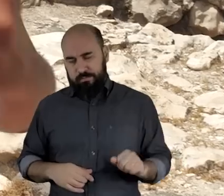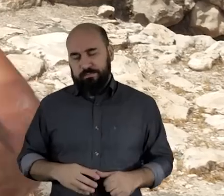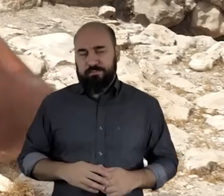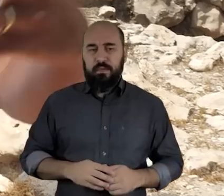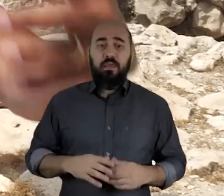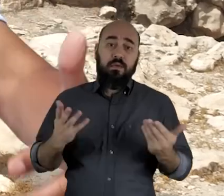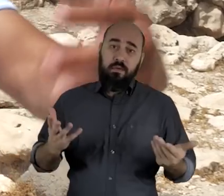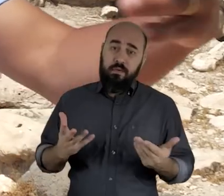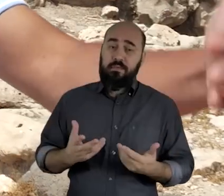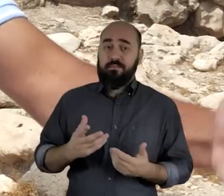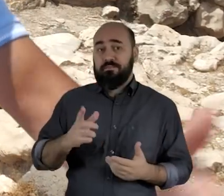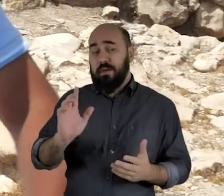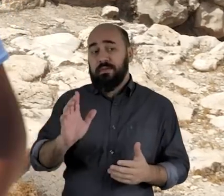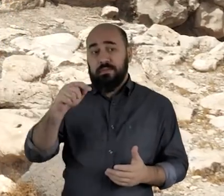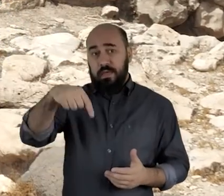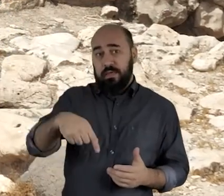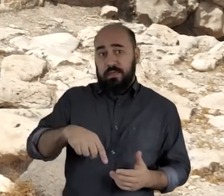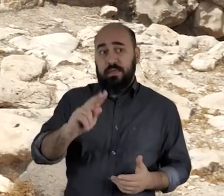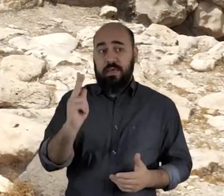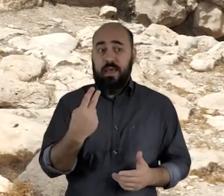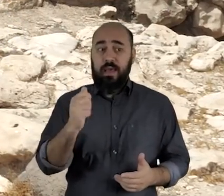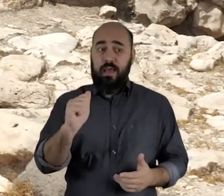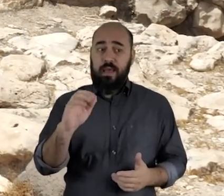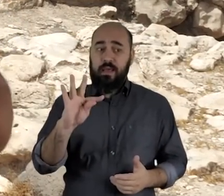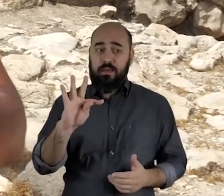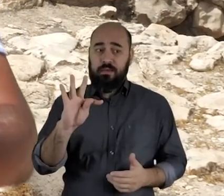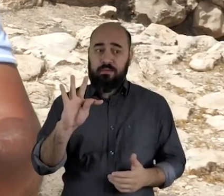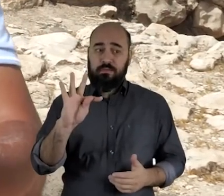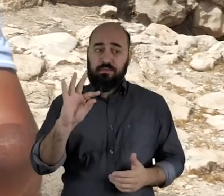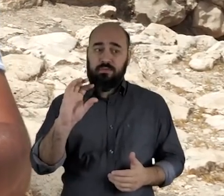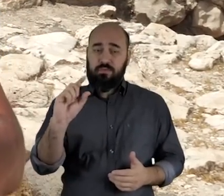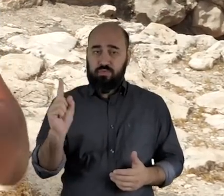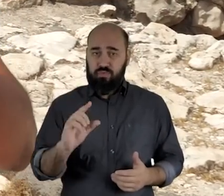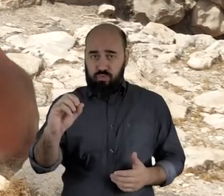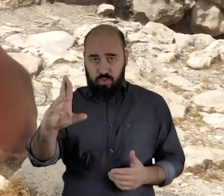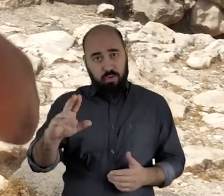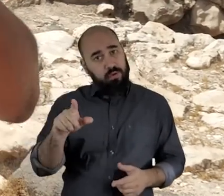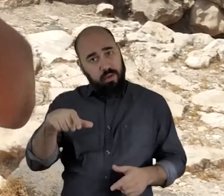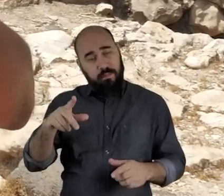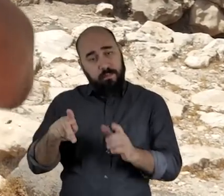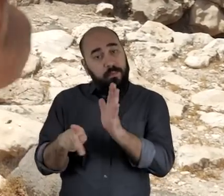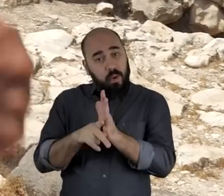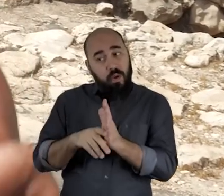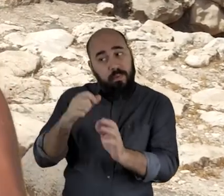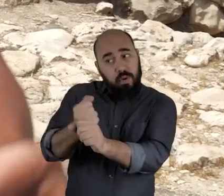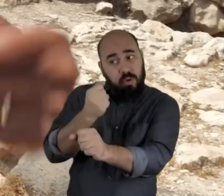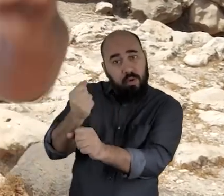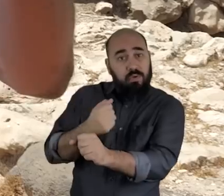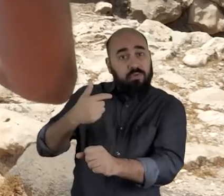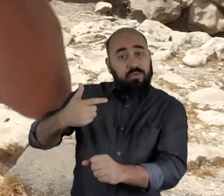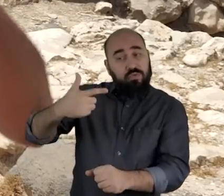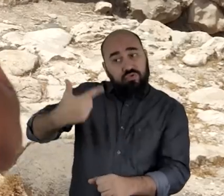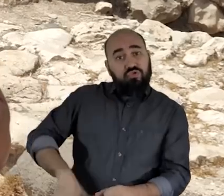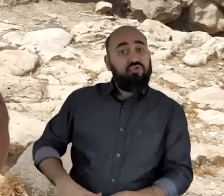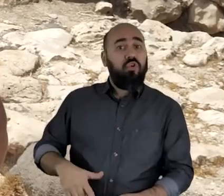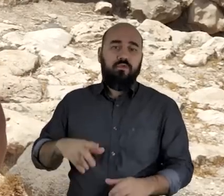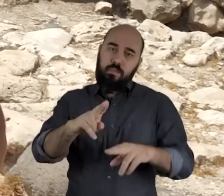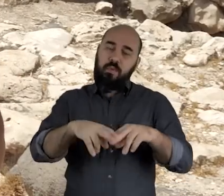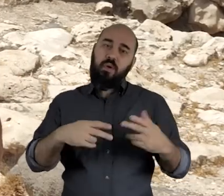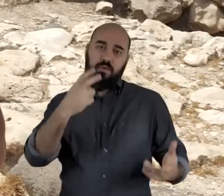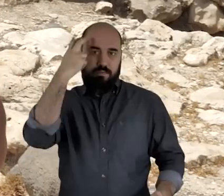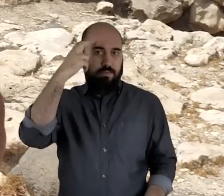entre as cidades edificadas por Salomão. E uma das evidências que nós temos para saber onde começa e onde termina um